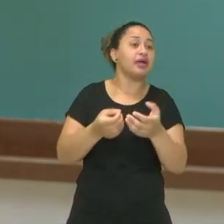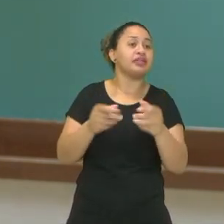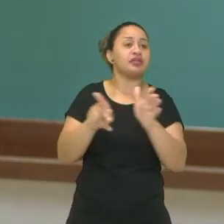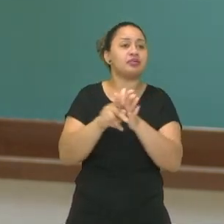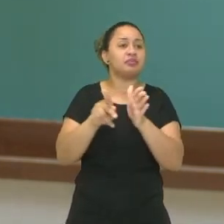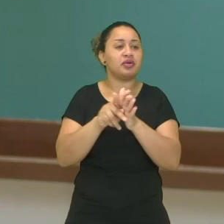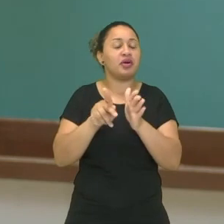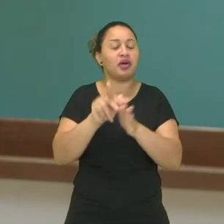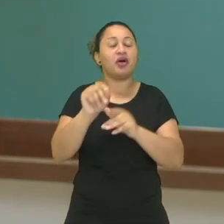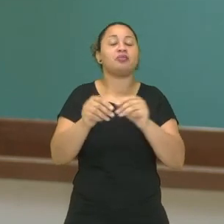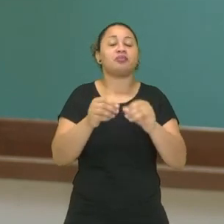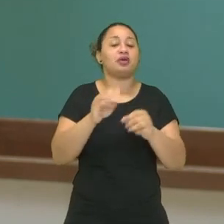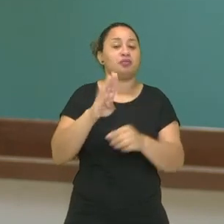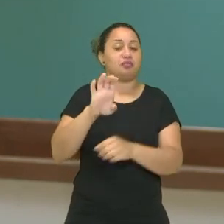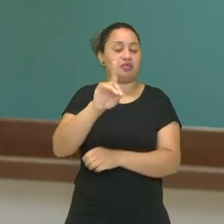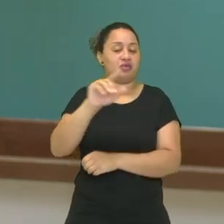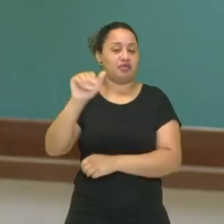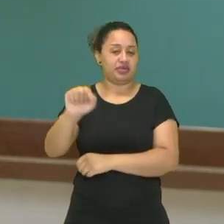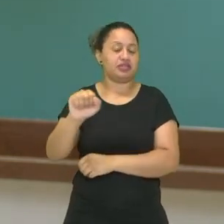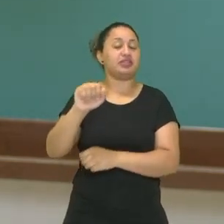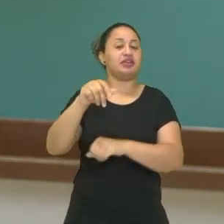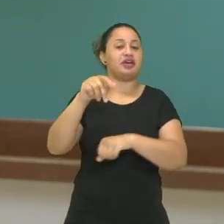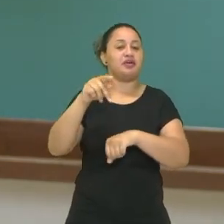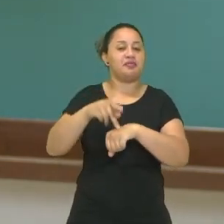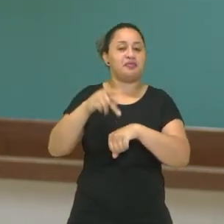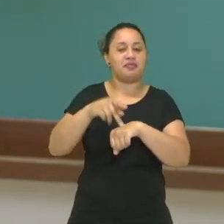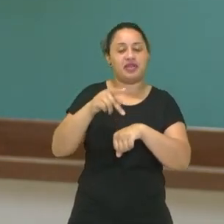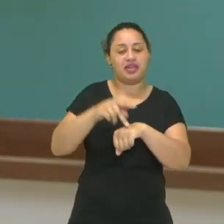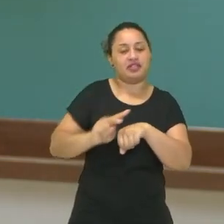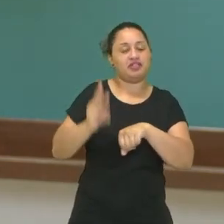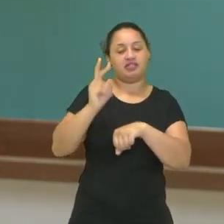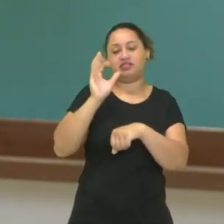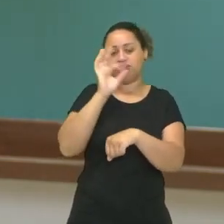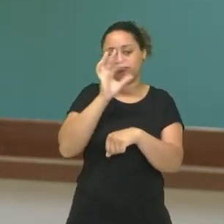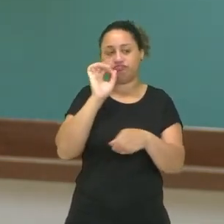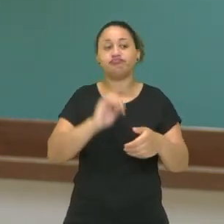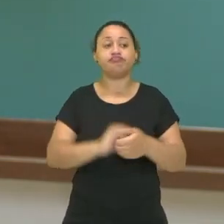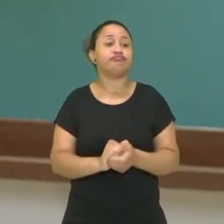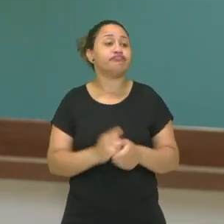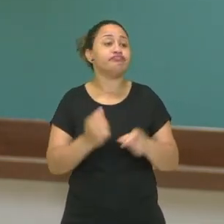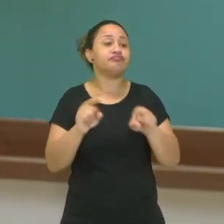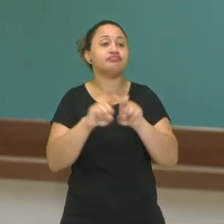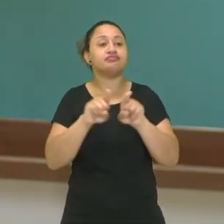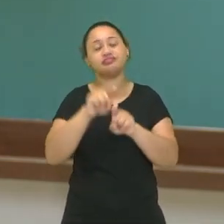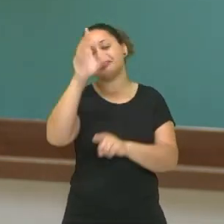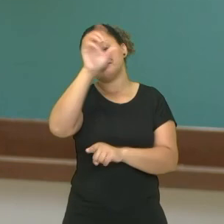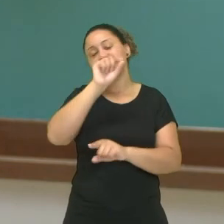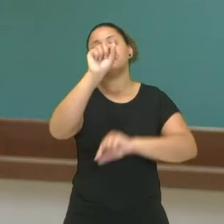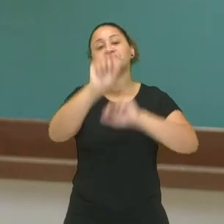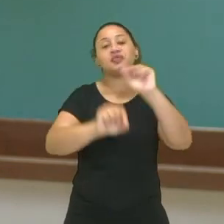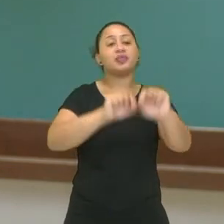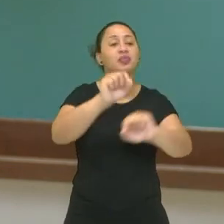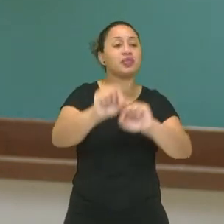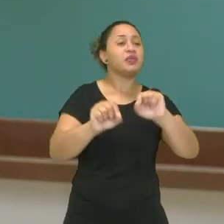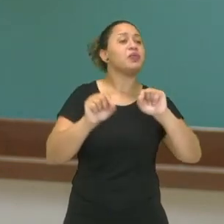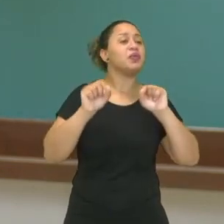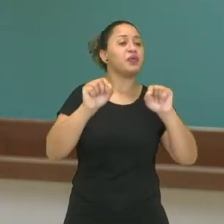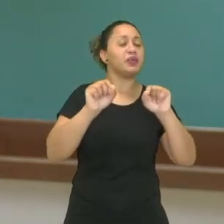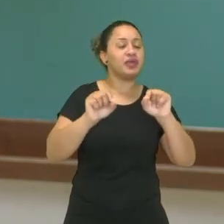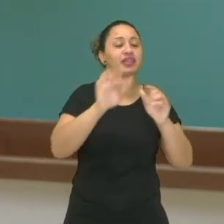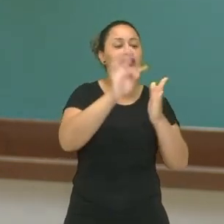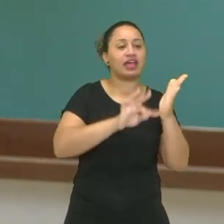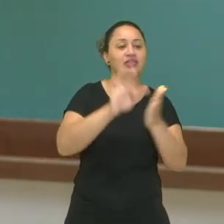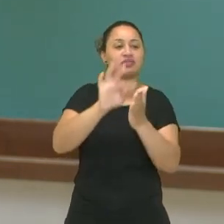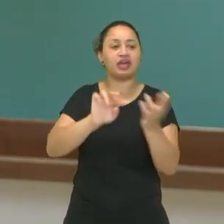homenagem, bodas de esmeralda, na verdade, né, em homenagem ao Drummond. E também aprendemos um pouco mais sobre